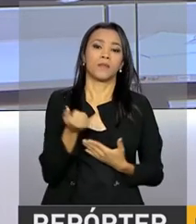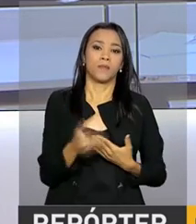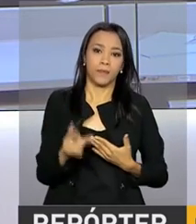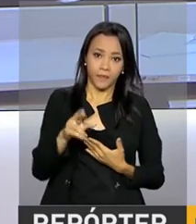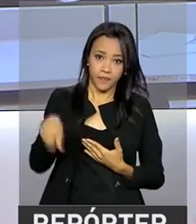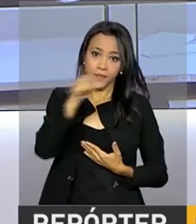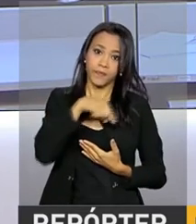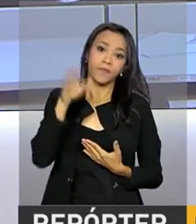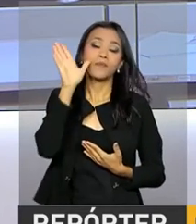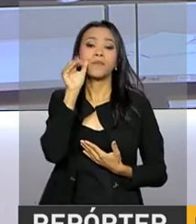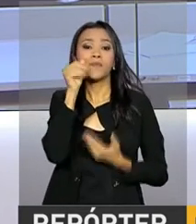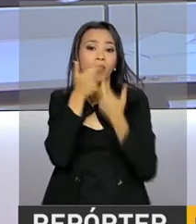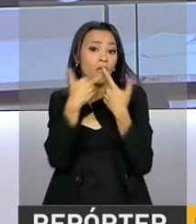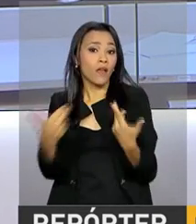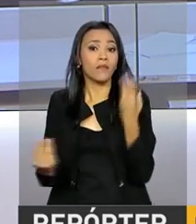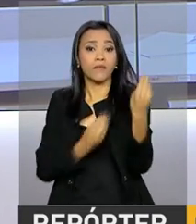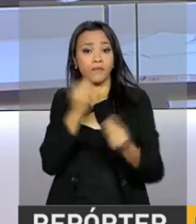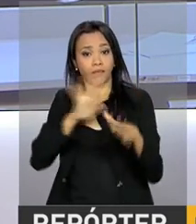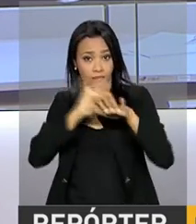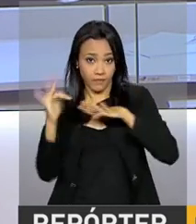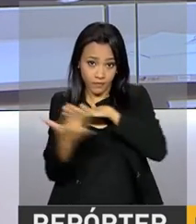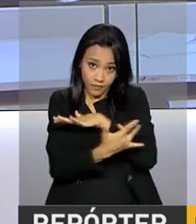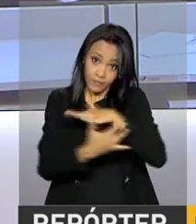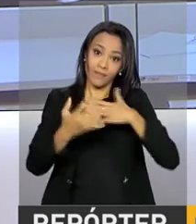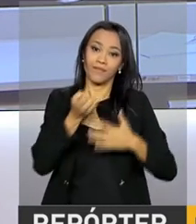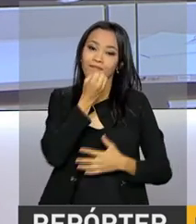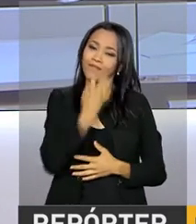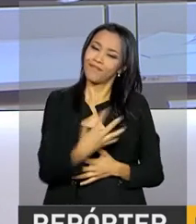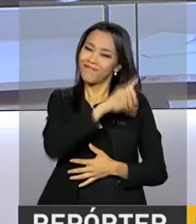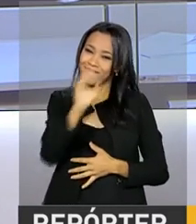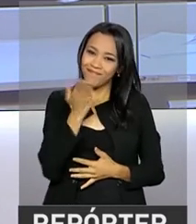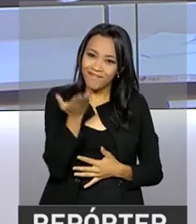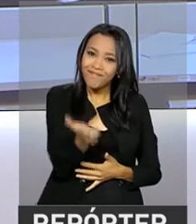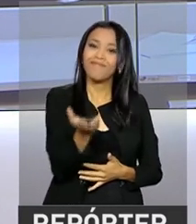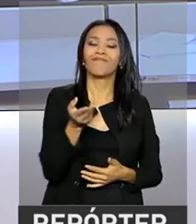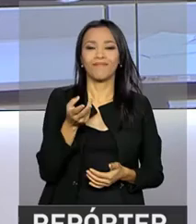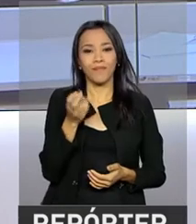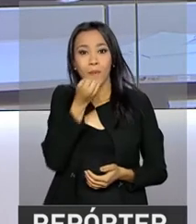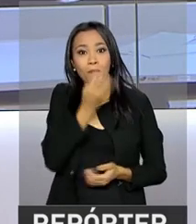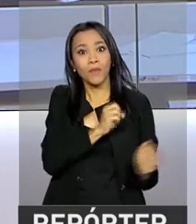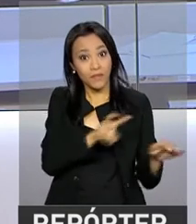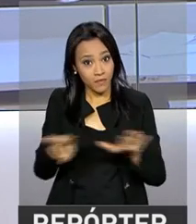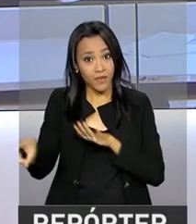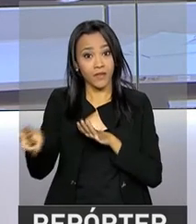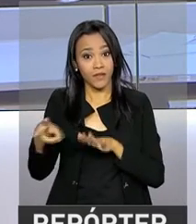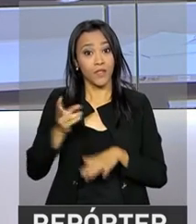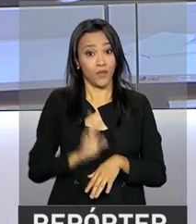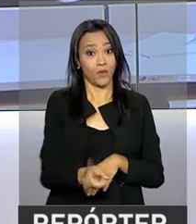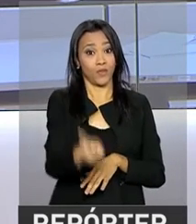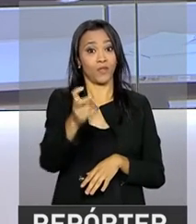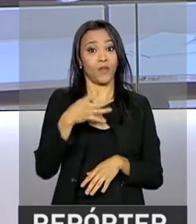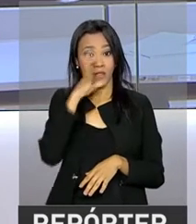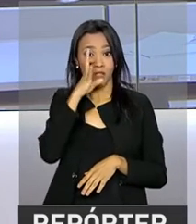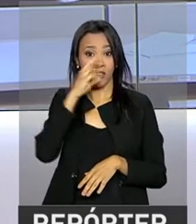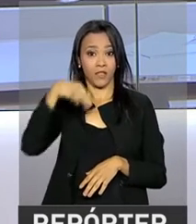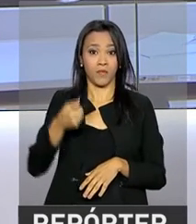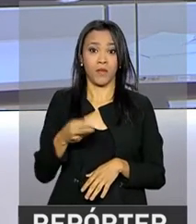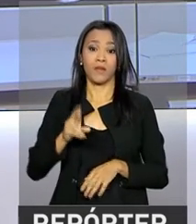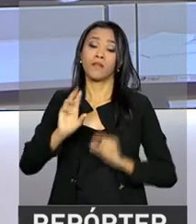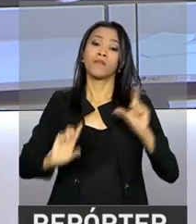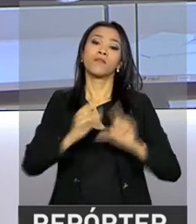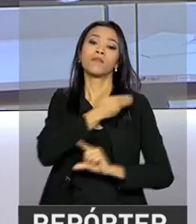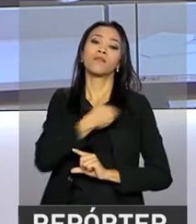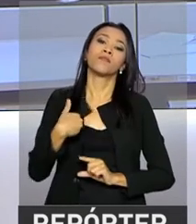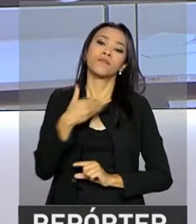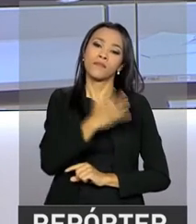nbr acompanha a velocidade também em nossas redes sociais um bom dia para você uma boa semana e continue com a gente aqui na nbr